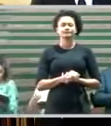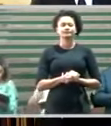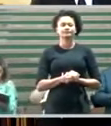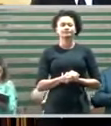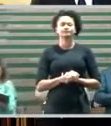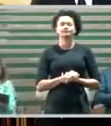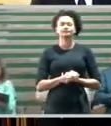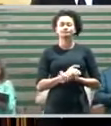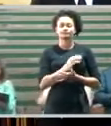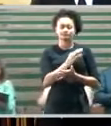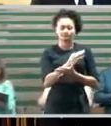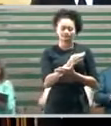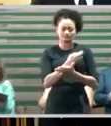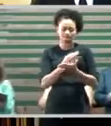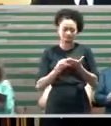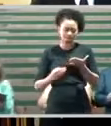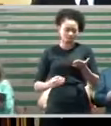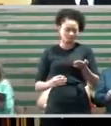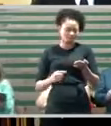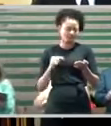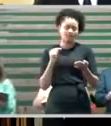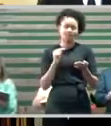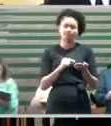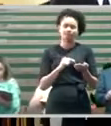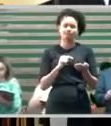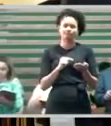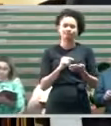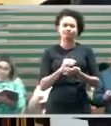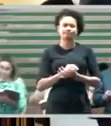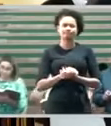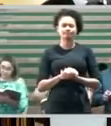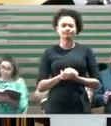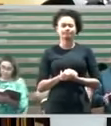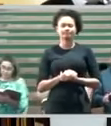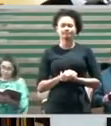Há um texto do qual eu quero tomar base